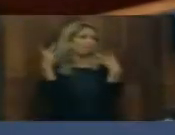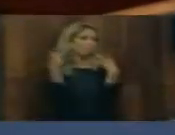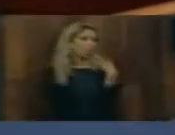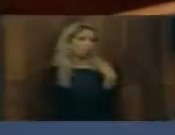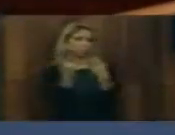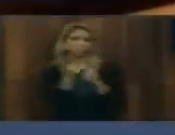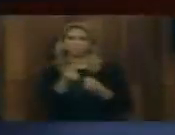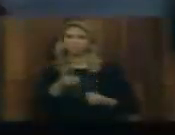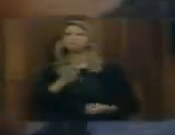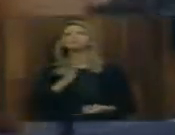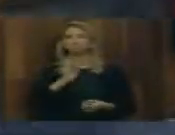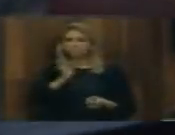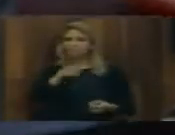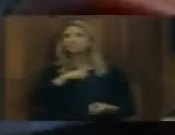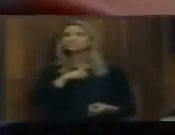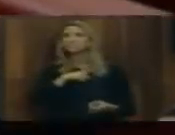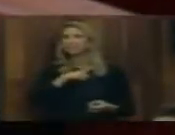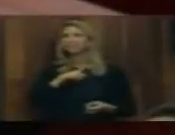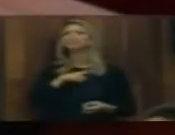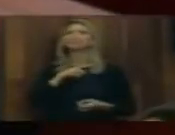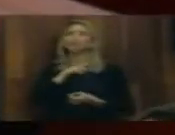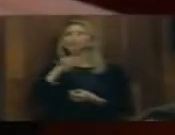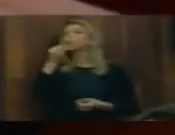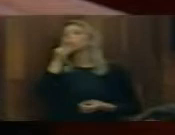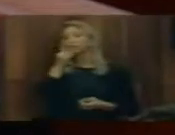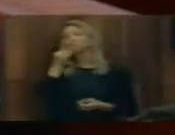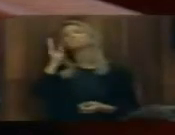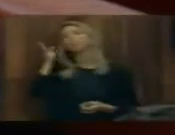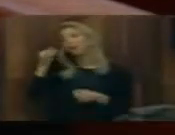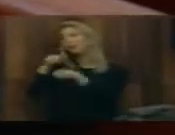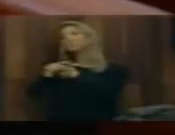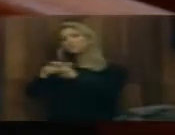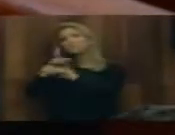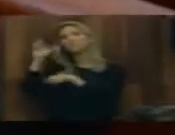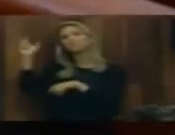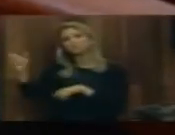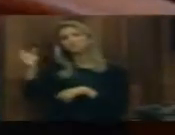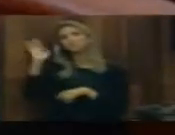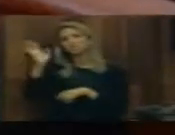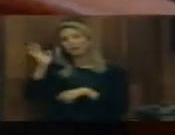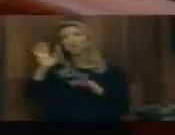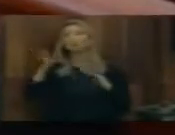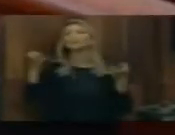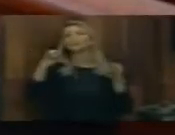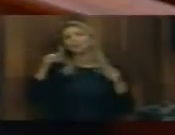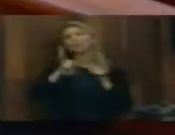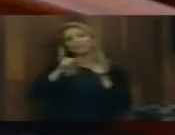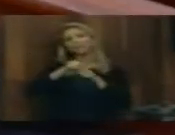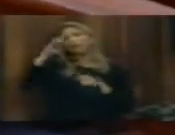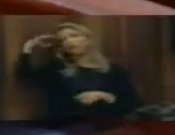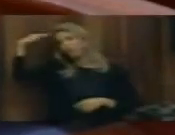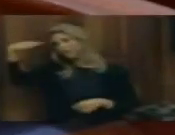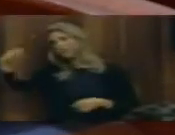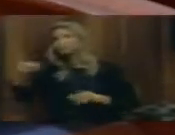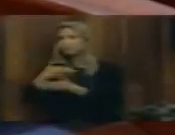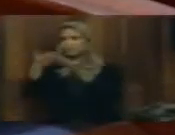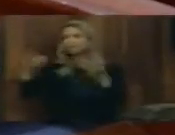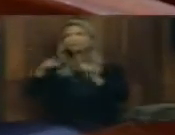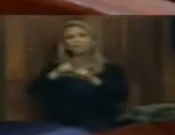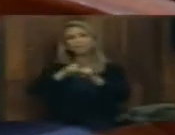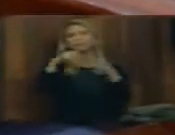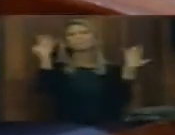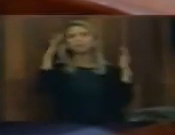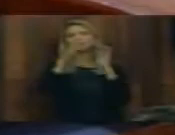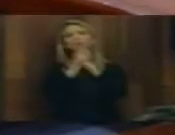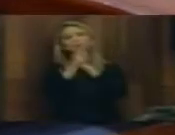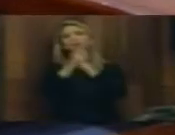seu pai. Mas nada como um agradecimento em público e uma homenagem para você em público, né? Parabenizar o nosso presidente,